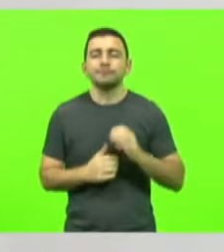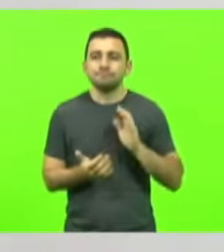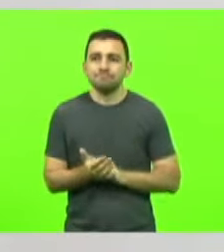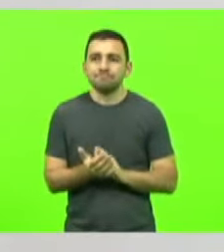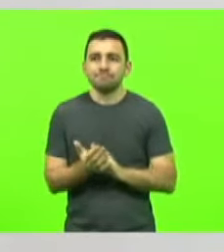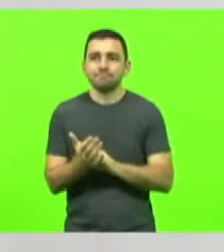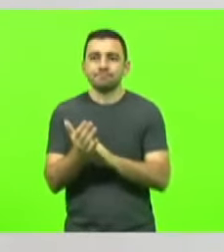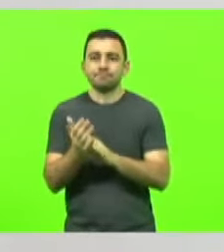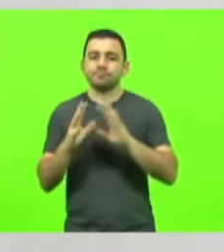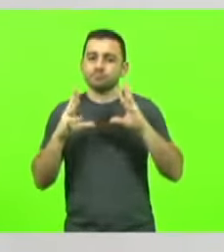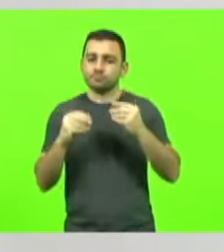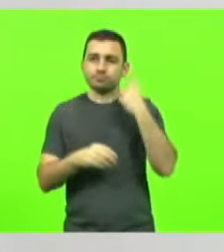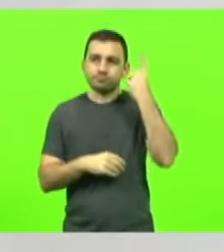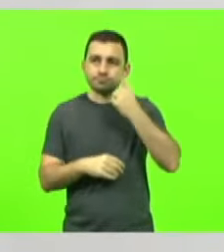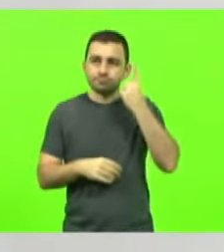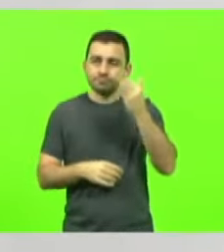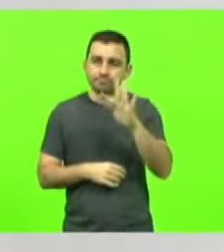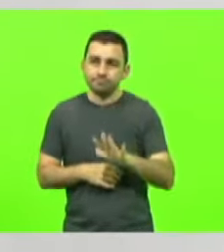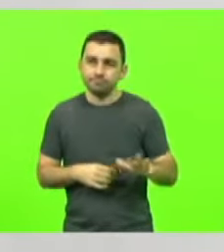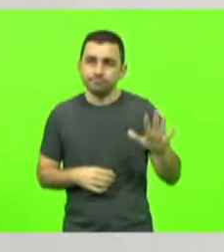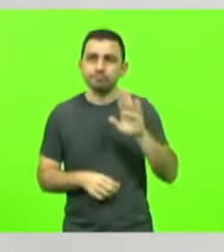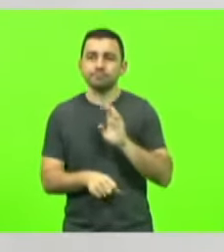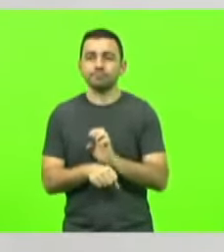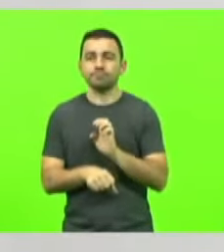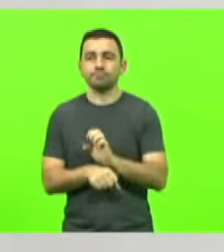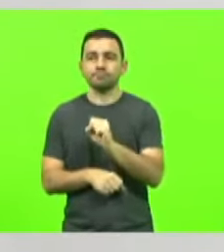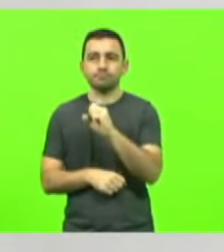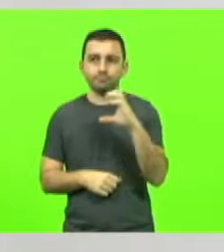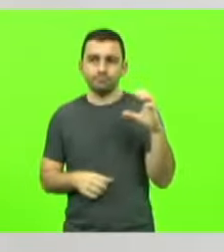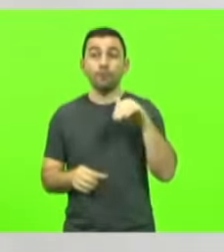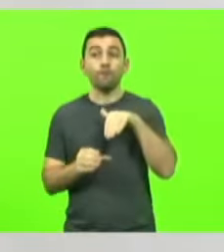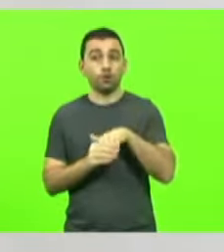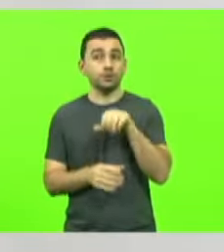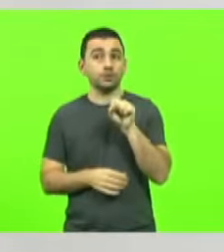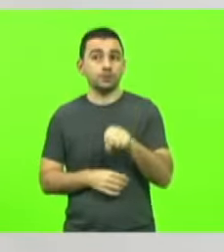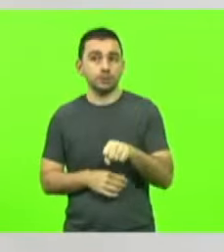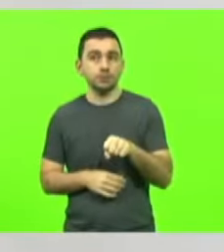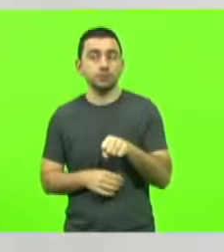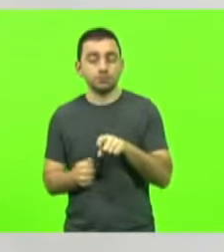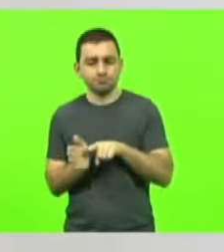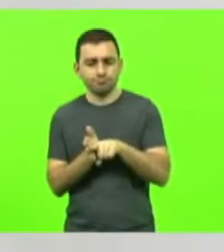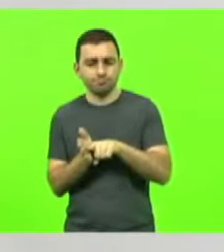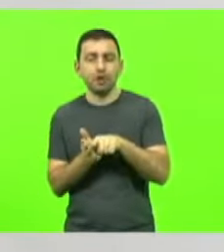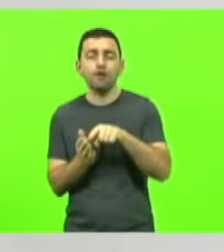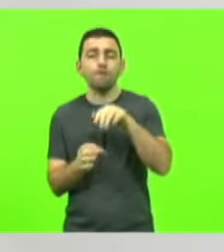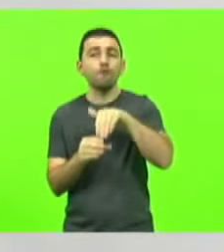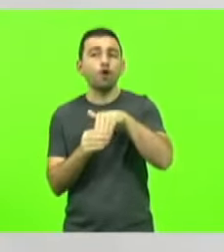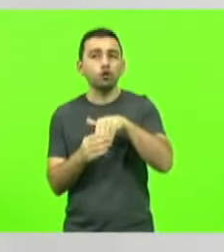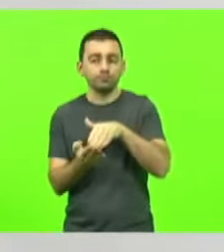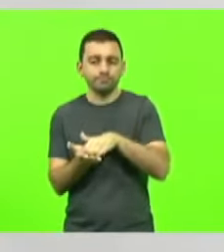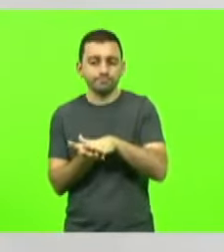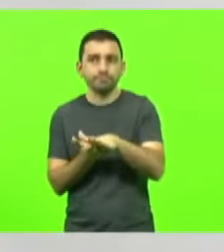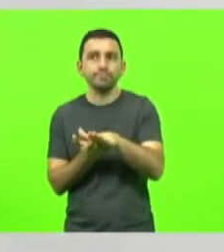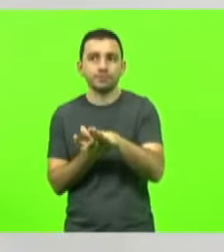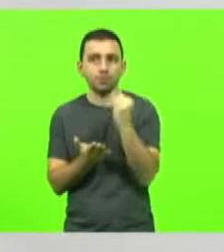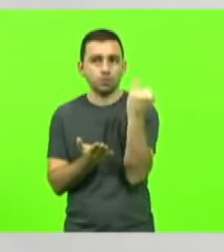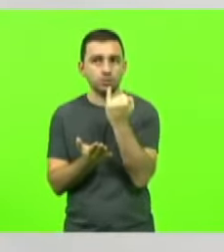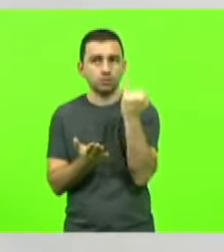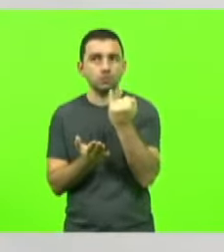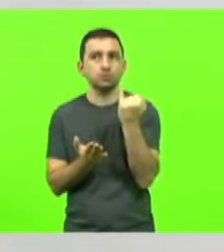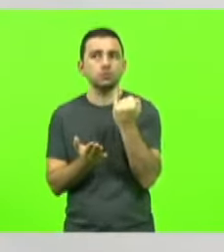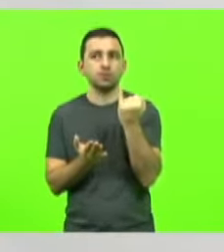a todos os deputados federais do Estado de Santa Catarina que votaram sim pelo voto auditário, ajudou a nós calibrarmos a mão para